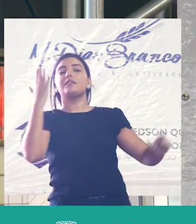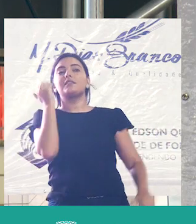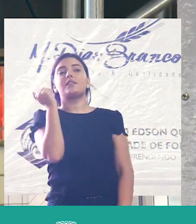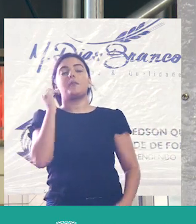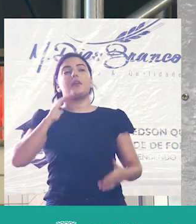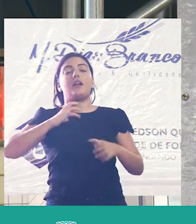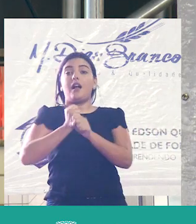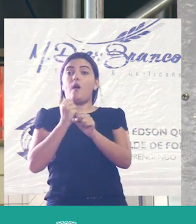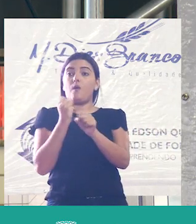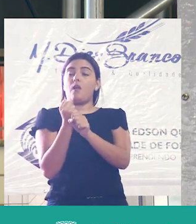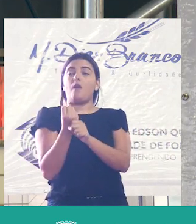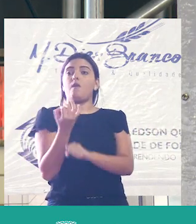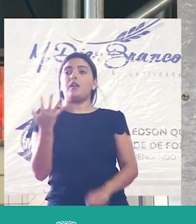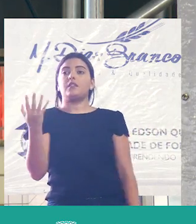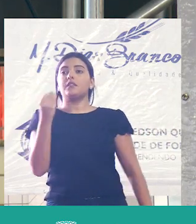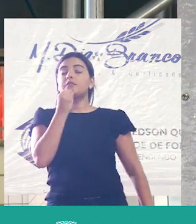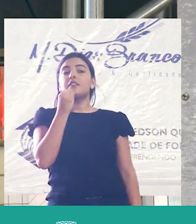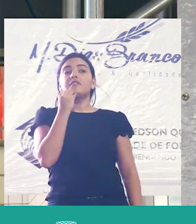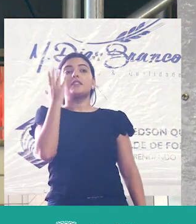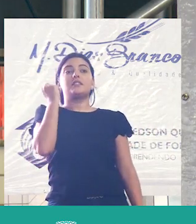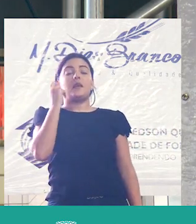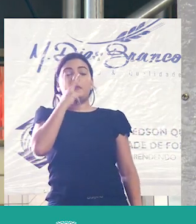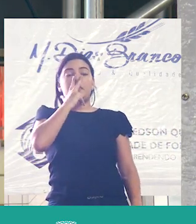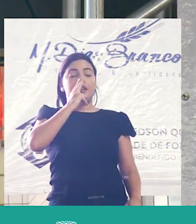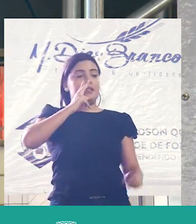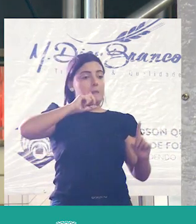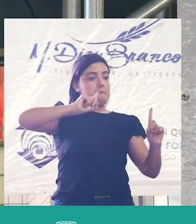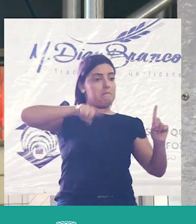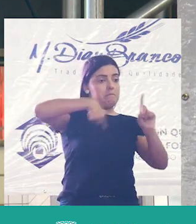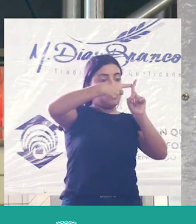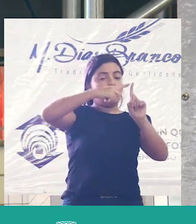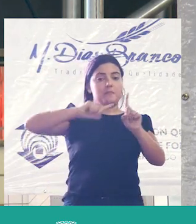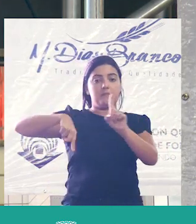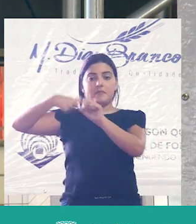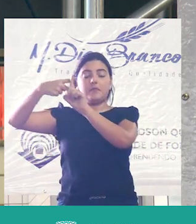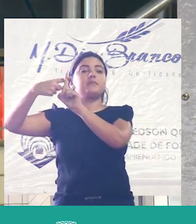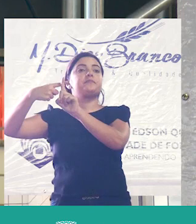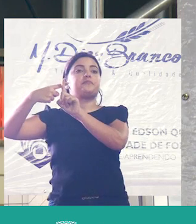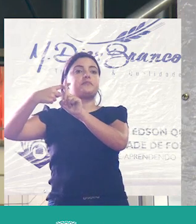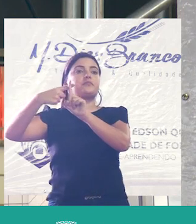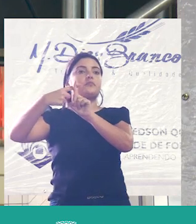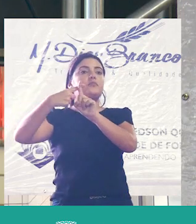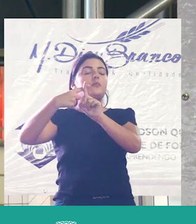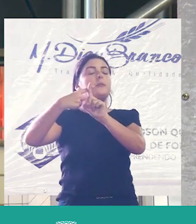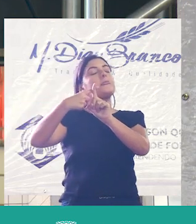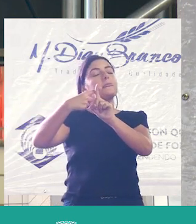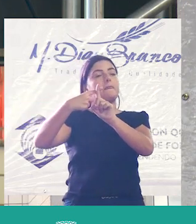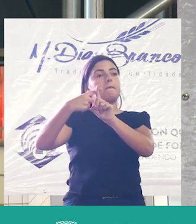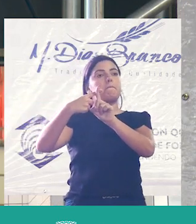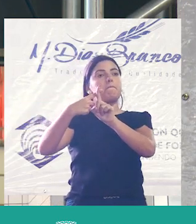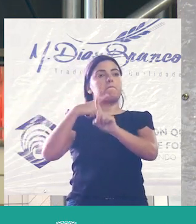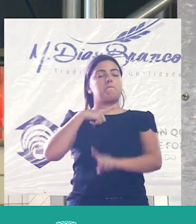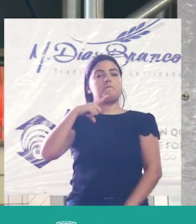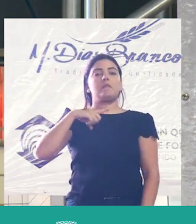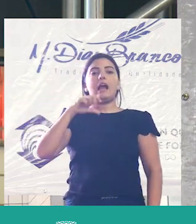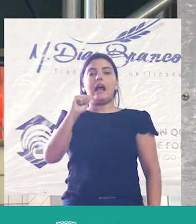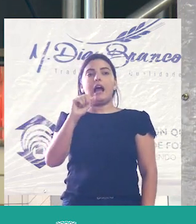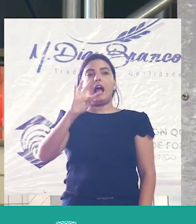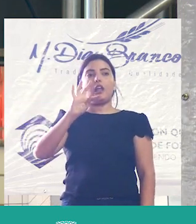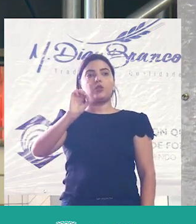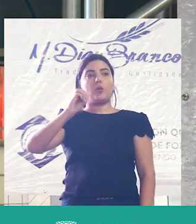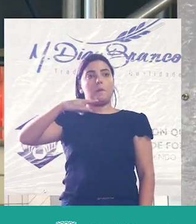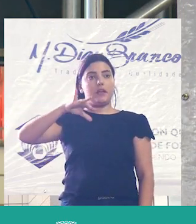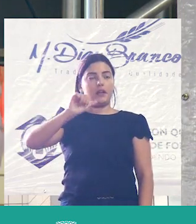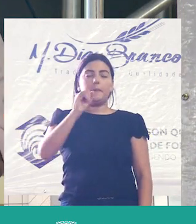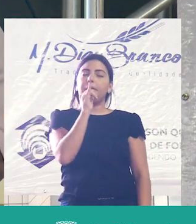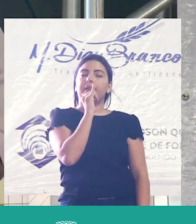você calcular a massa molar, você tem que somar as massas atômicas dos elementos que formam aquela molécula. Por